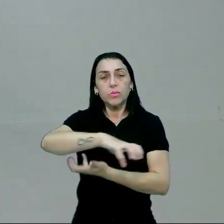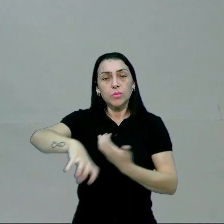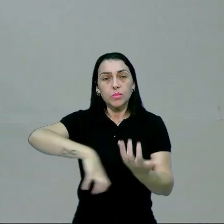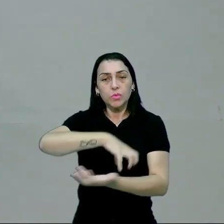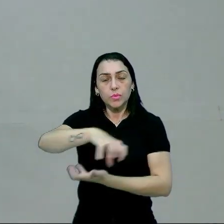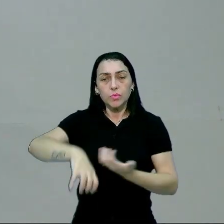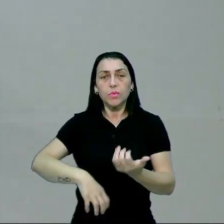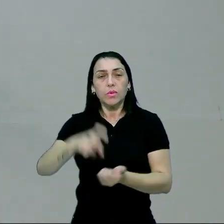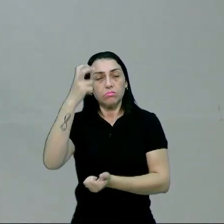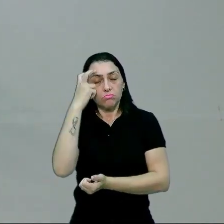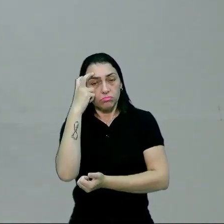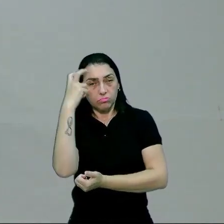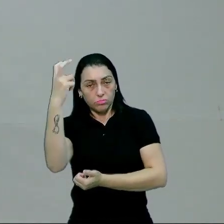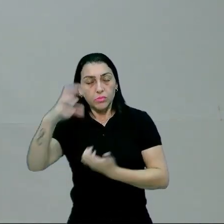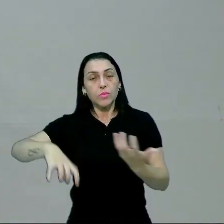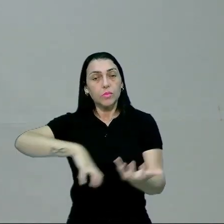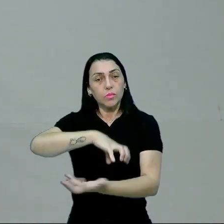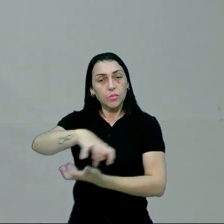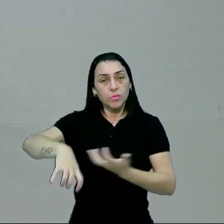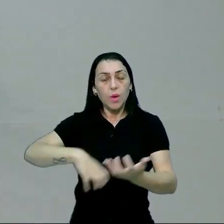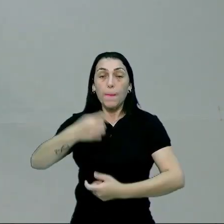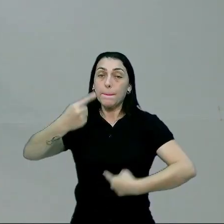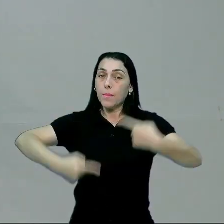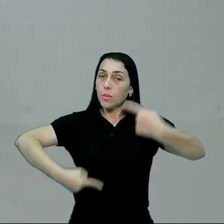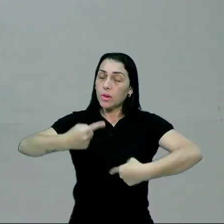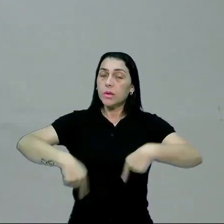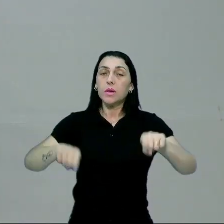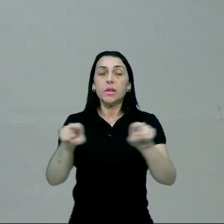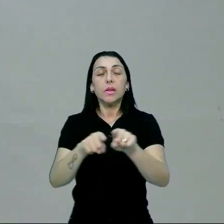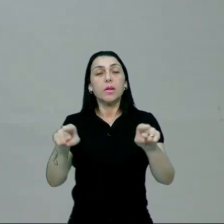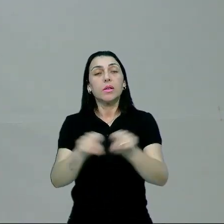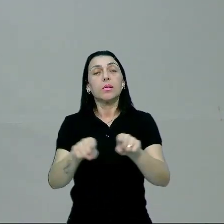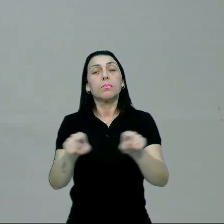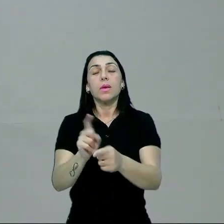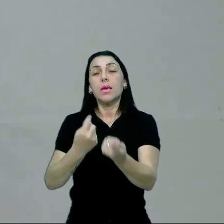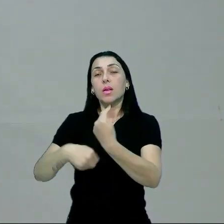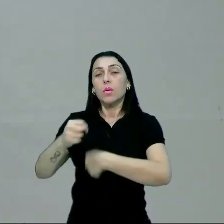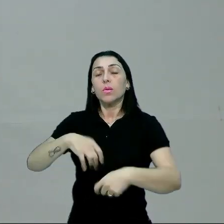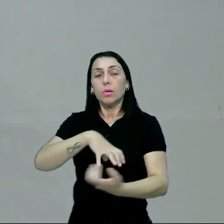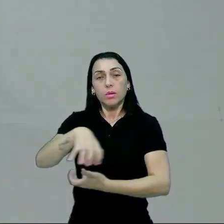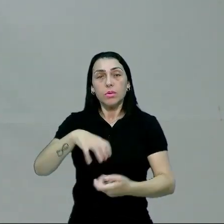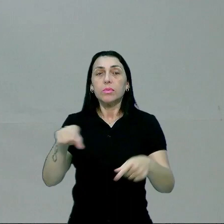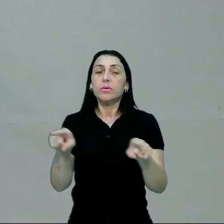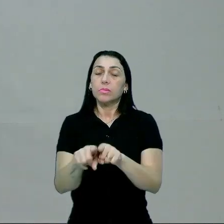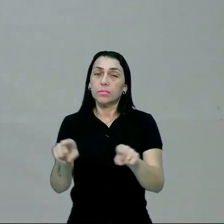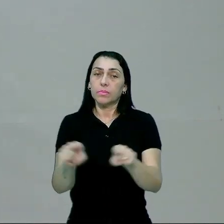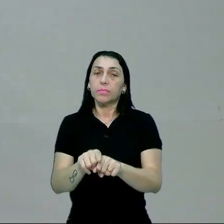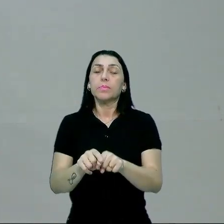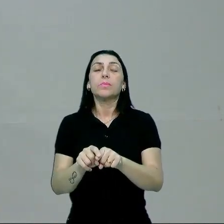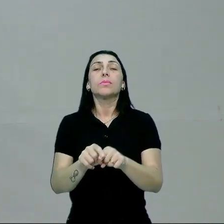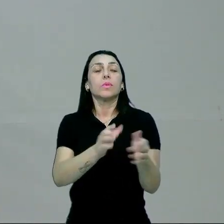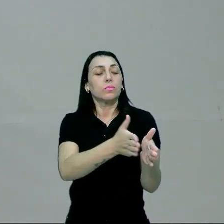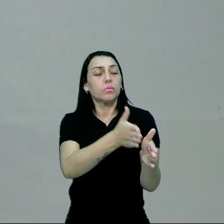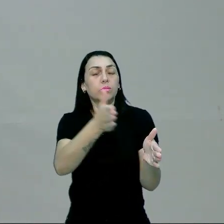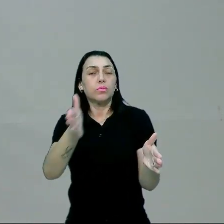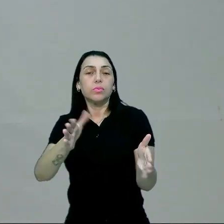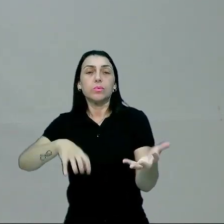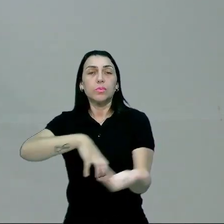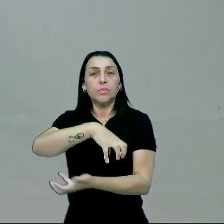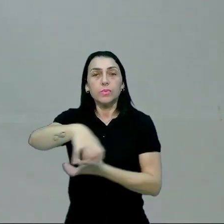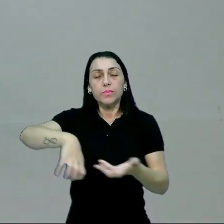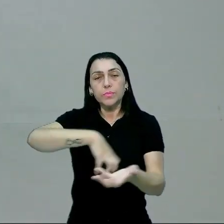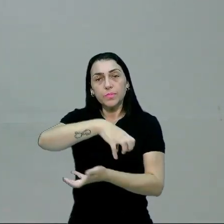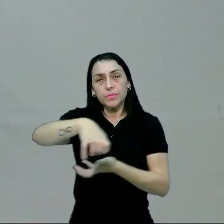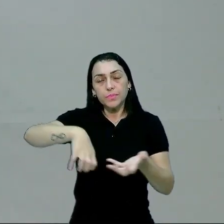revolução intelectual, de uma revolução política, de uma revolução econômica. E esses processos